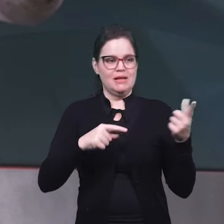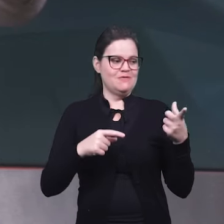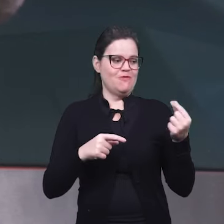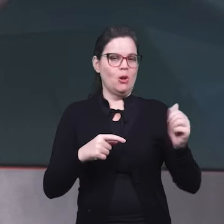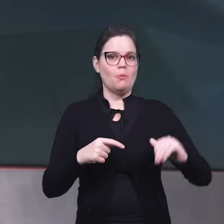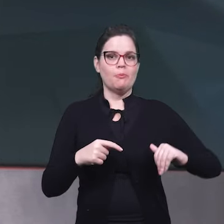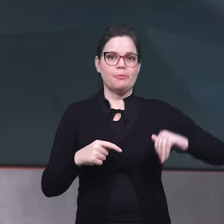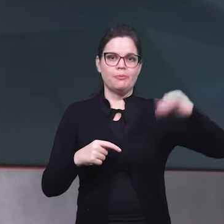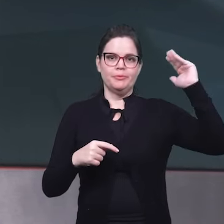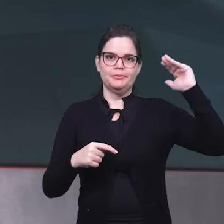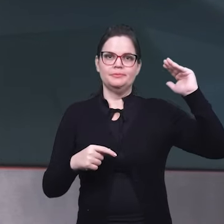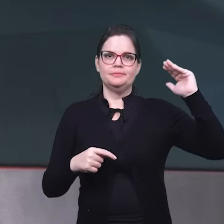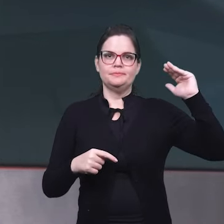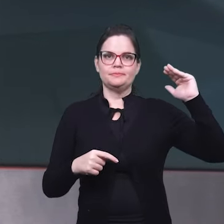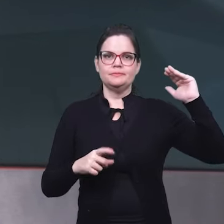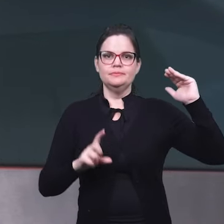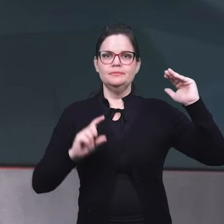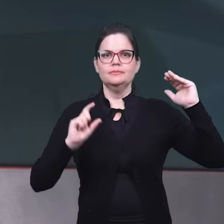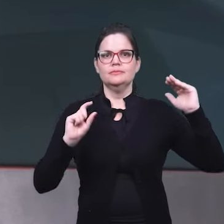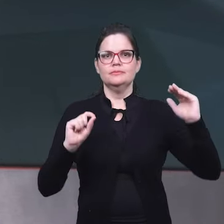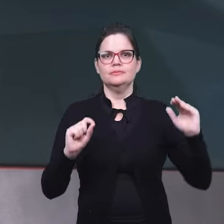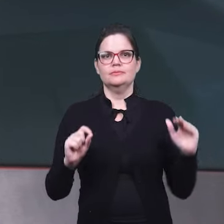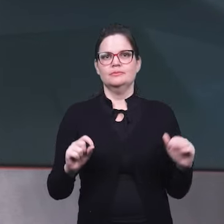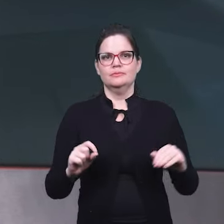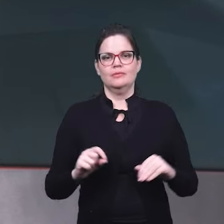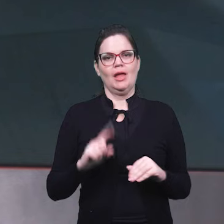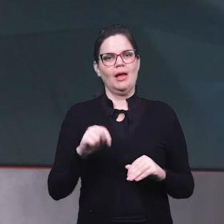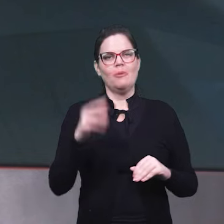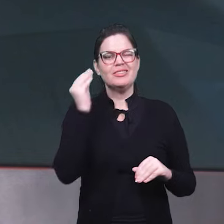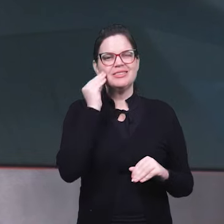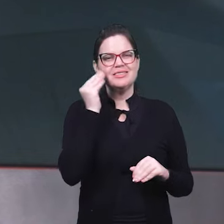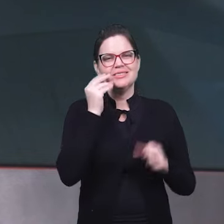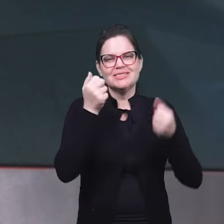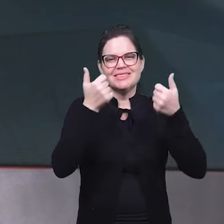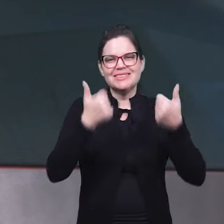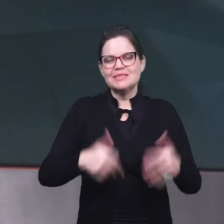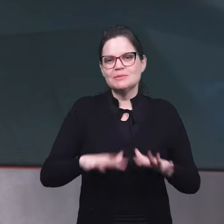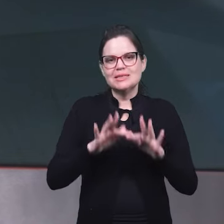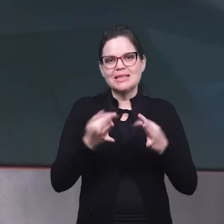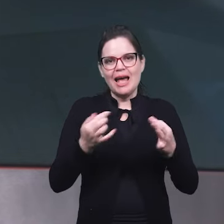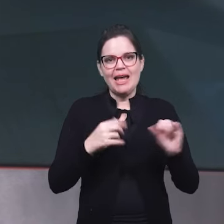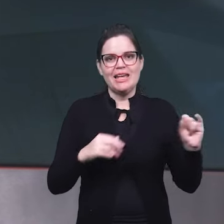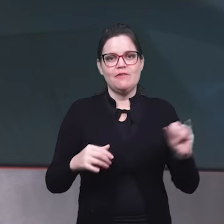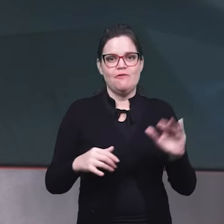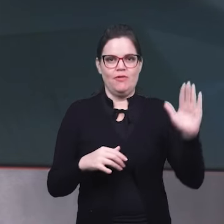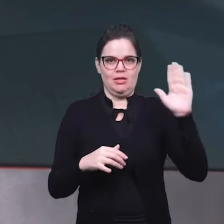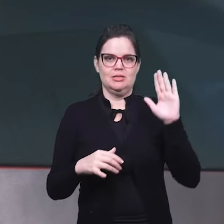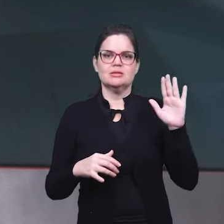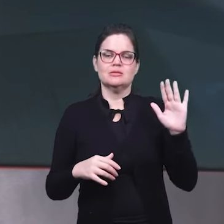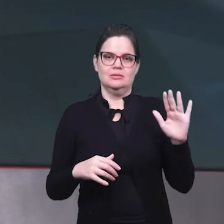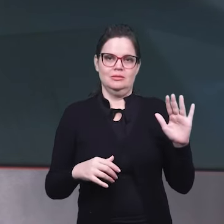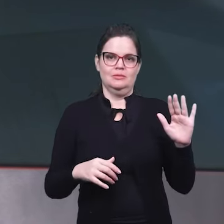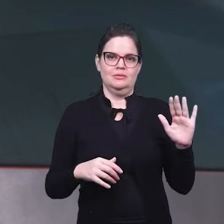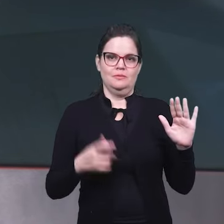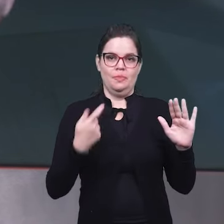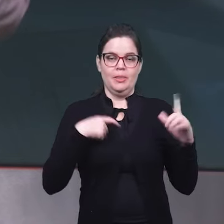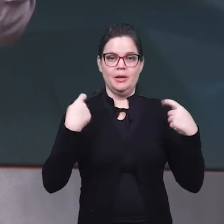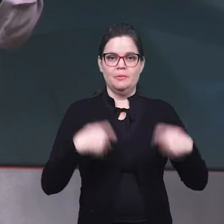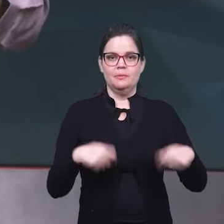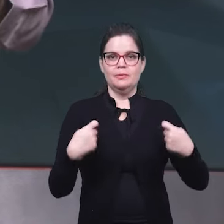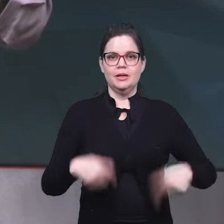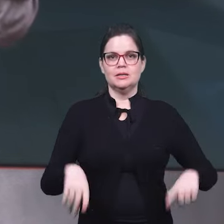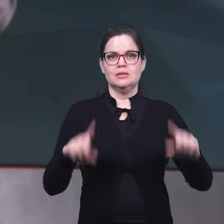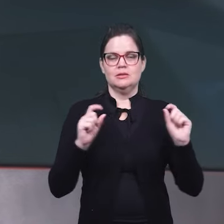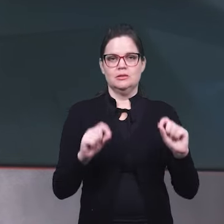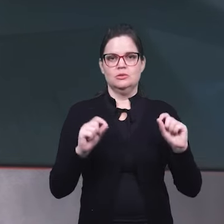de imóveis, mas o preço aumentou. Isso, assim, de forma bem simples, se chama